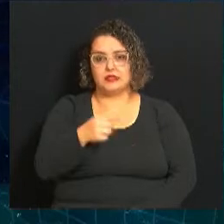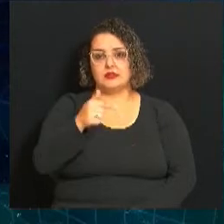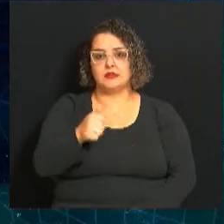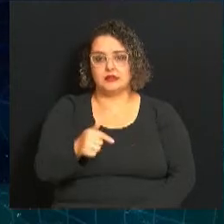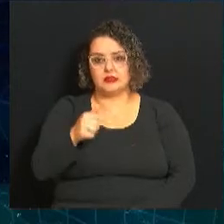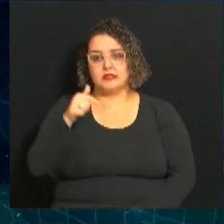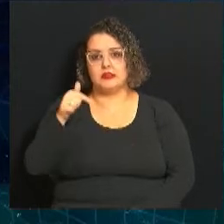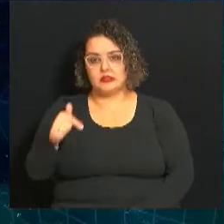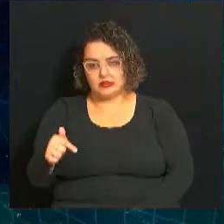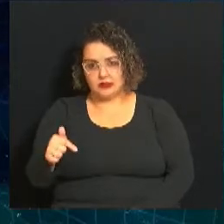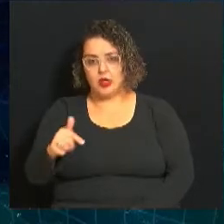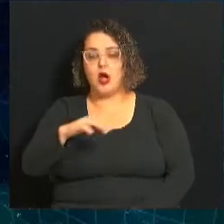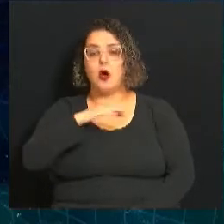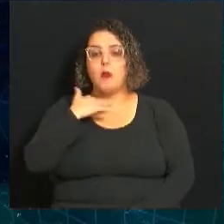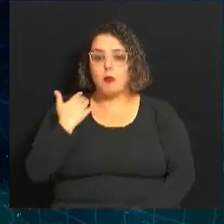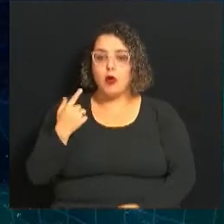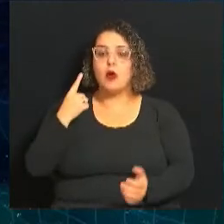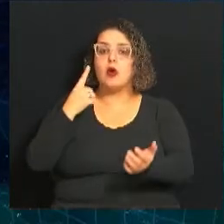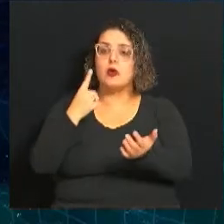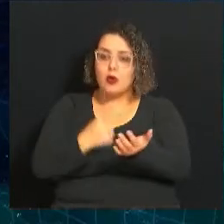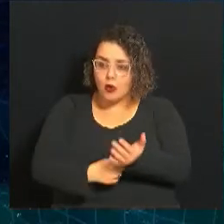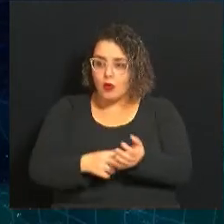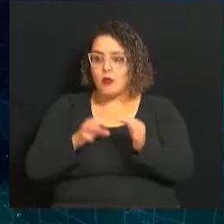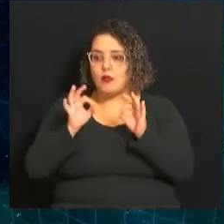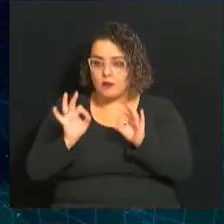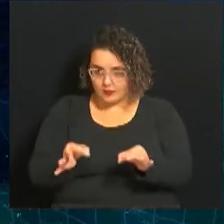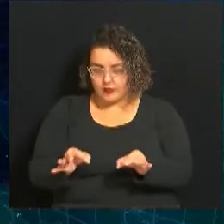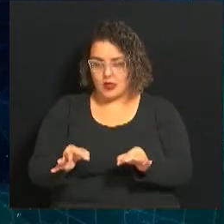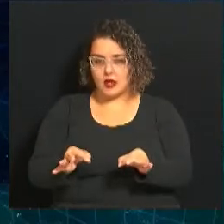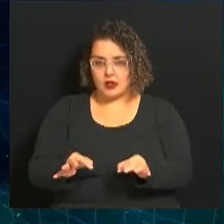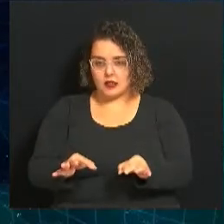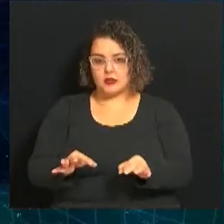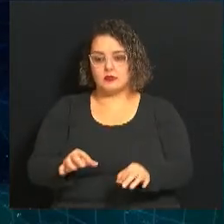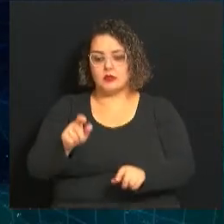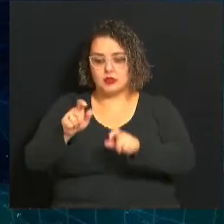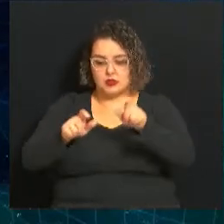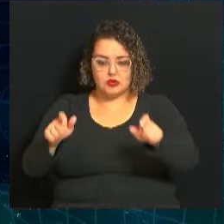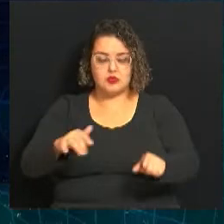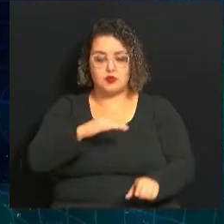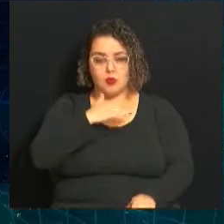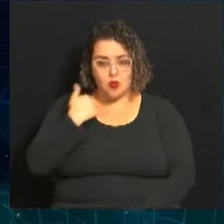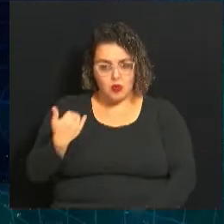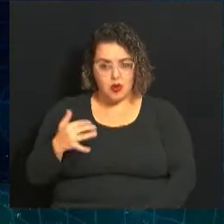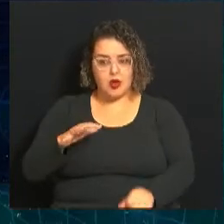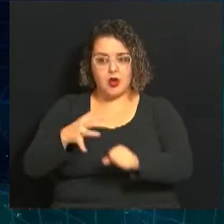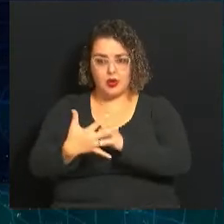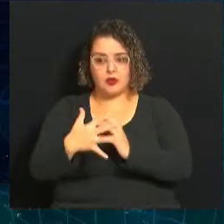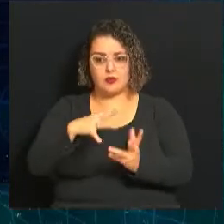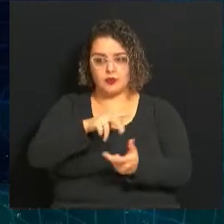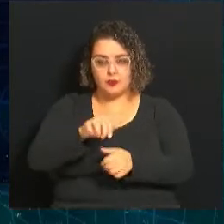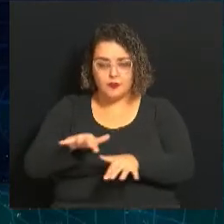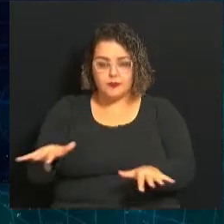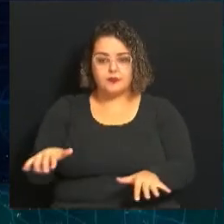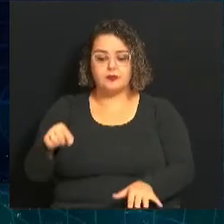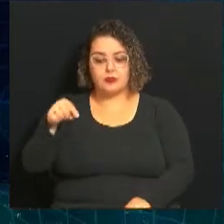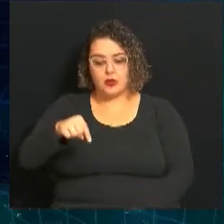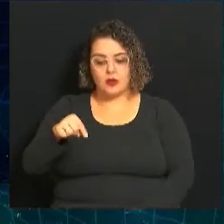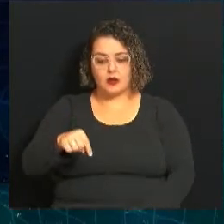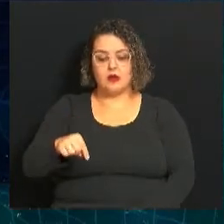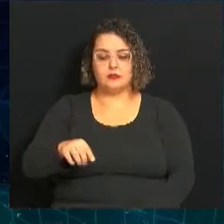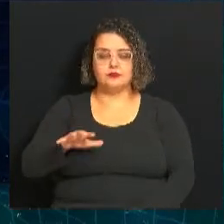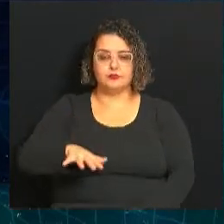12.377 mortes confirmadas pela Covid-19 desde o início da pandemia em março de 2020.